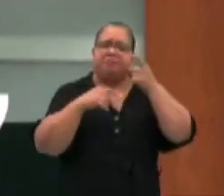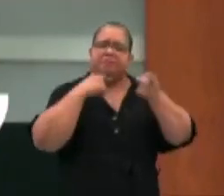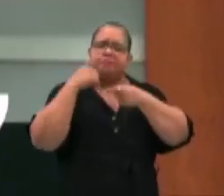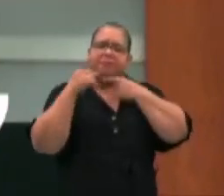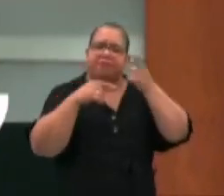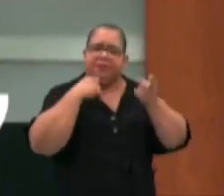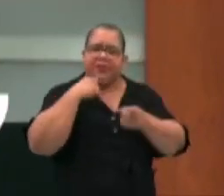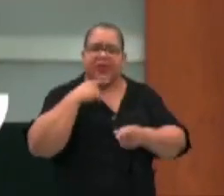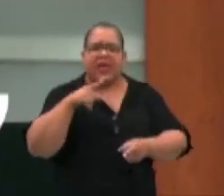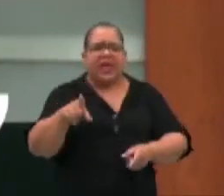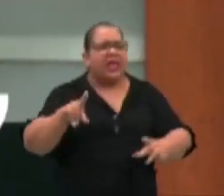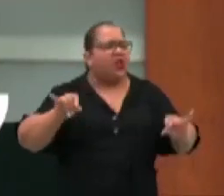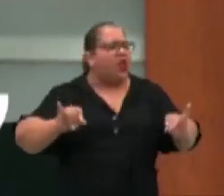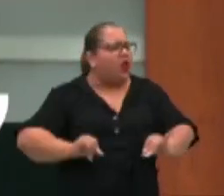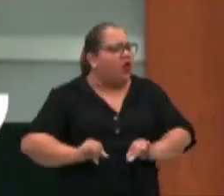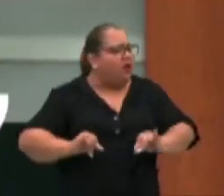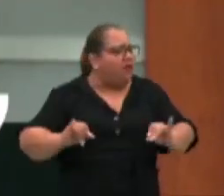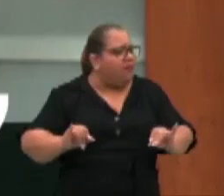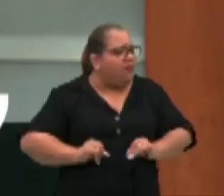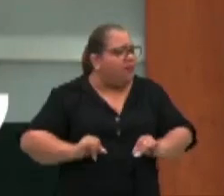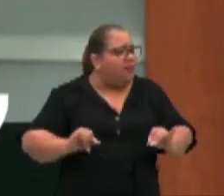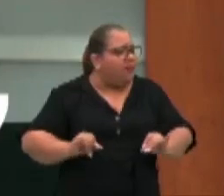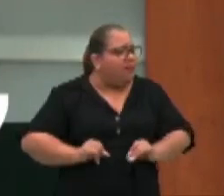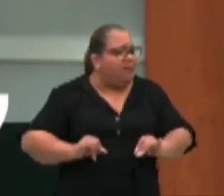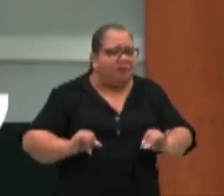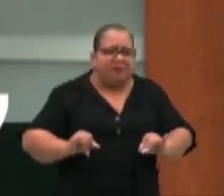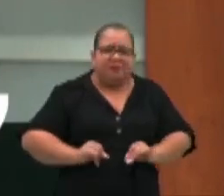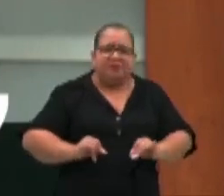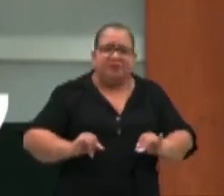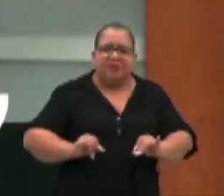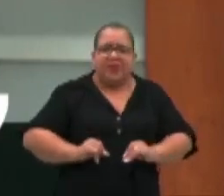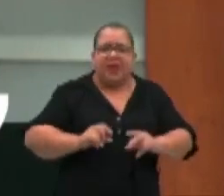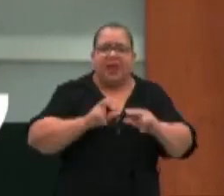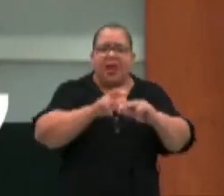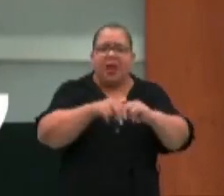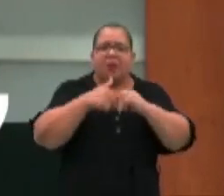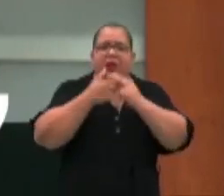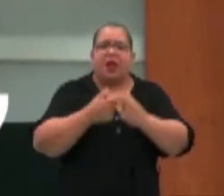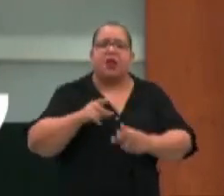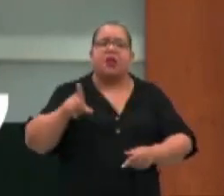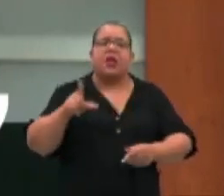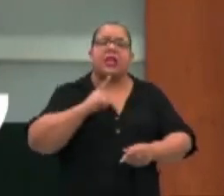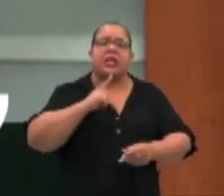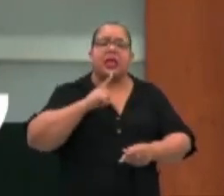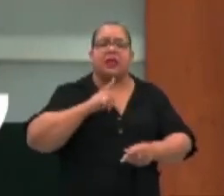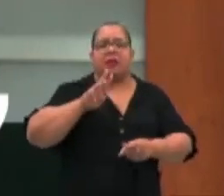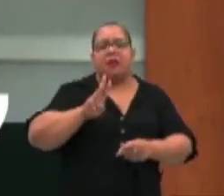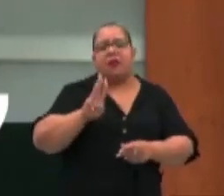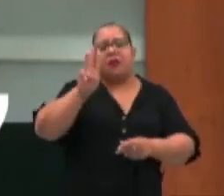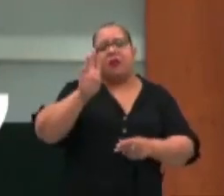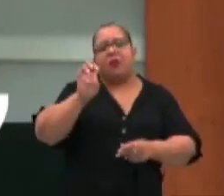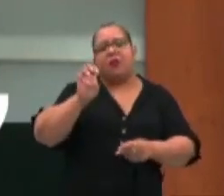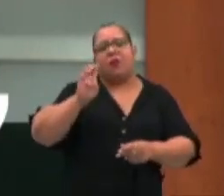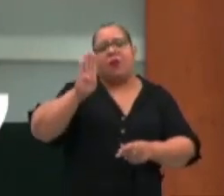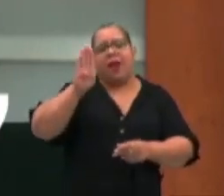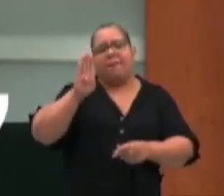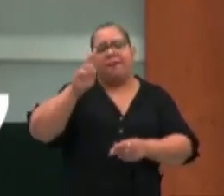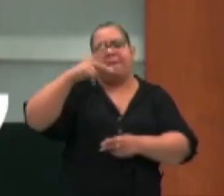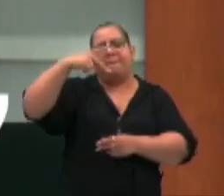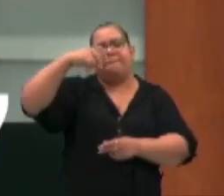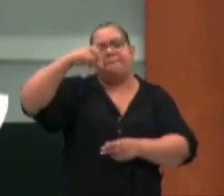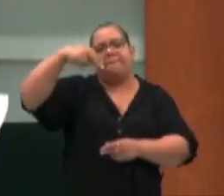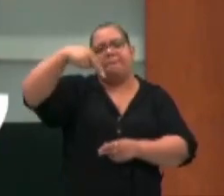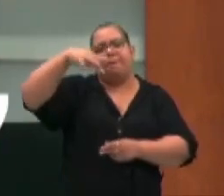Um sofrimento sem fim por conta de um tal de web ponto que foi